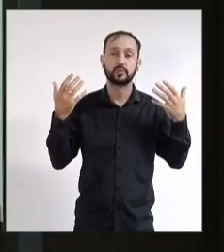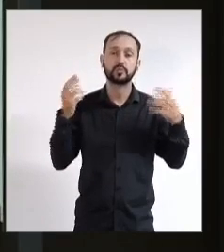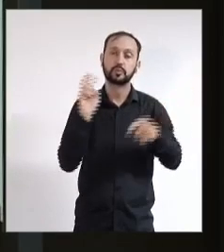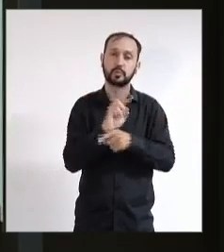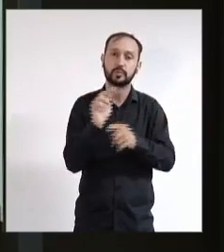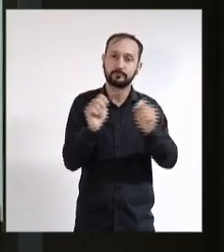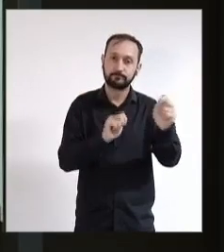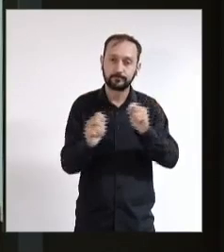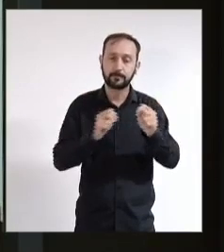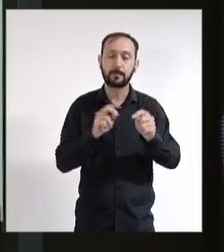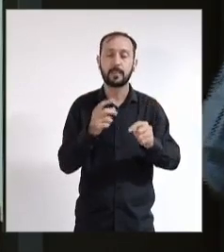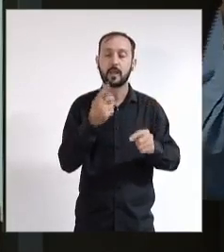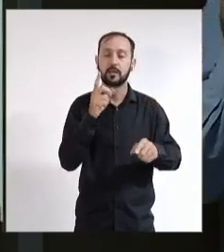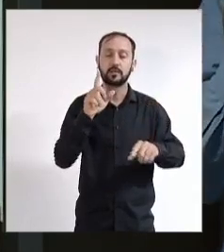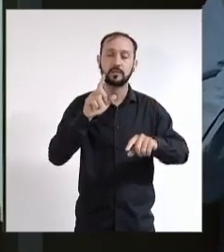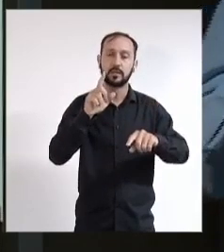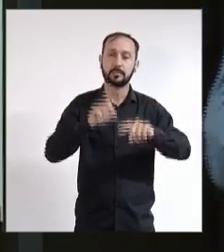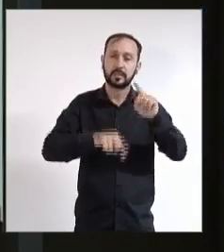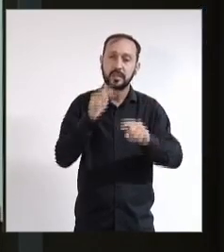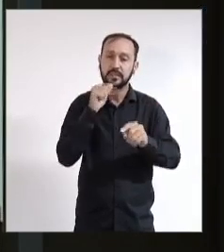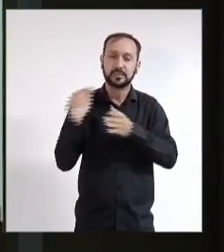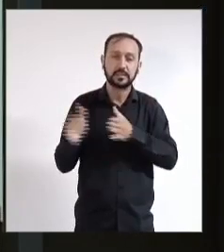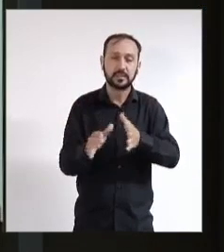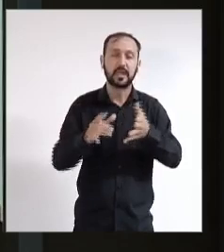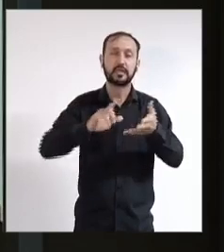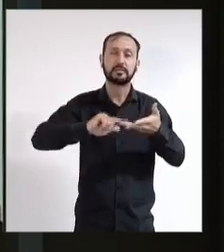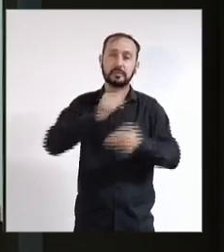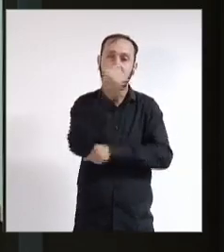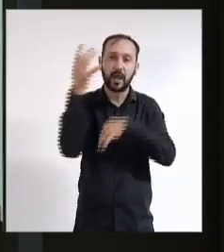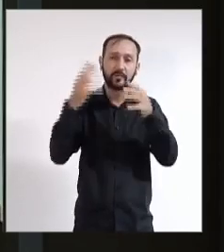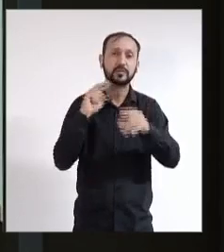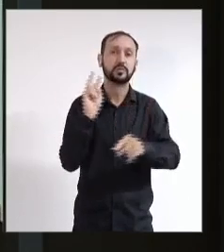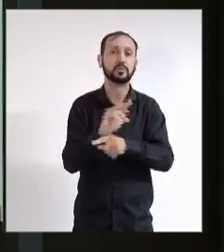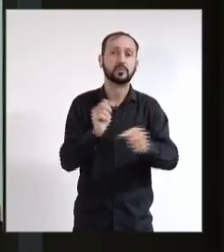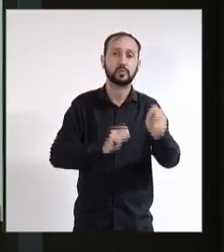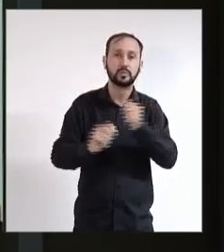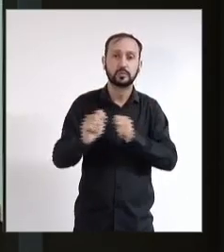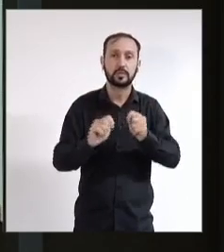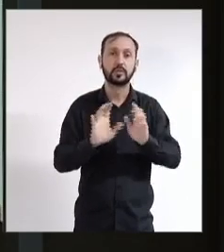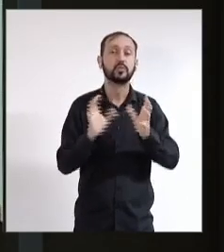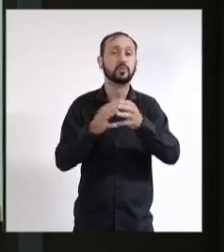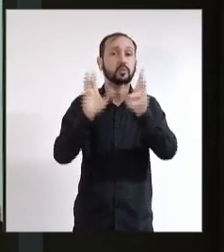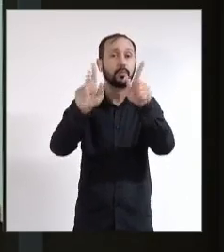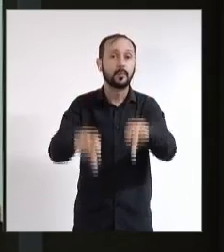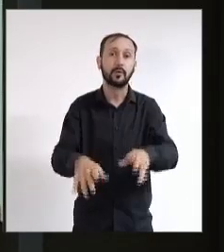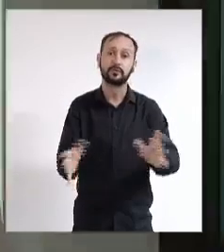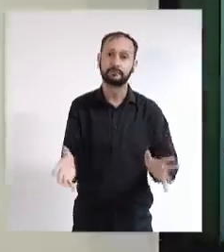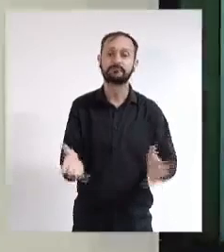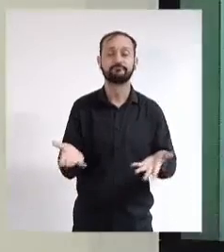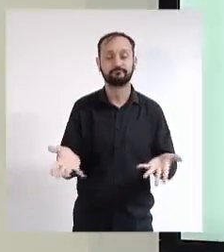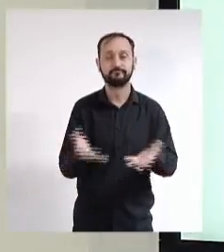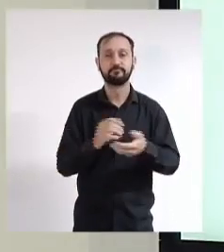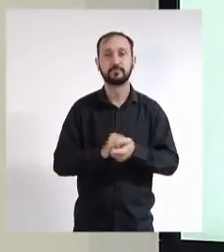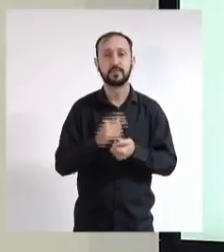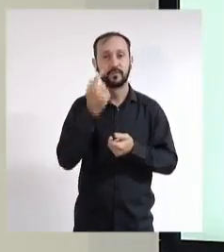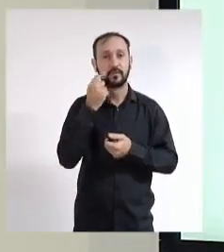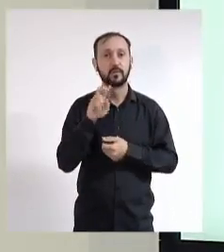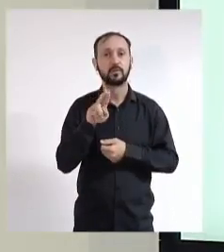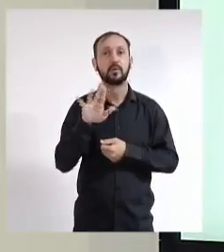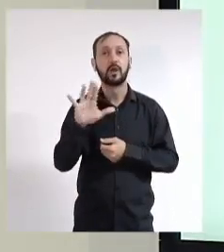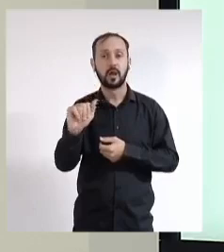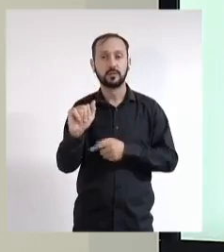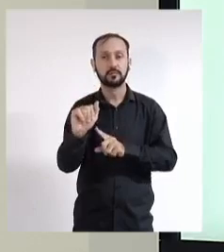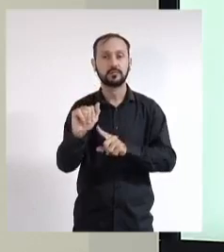proteger os recursos necessários necessário é recursos ambientais necessários à subsistência de populações a gente começa a observar que as unidades de conservação